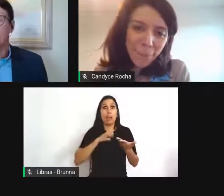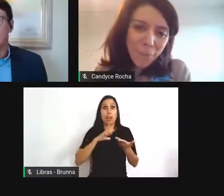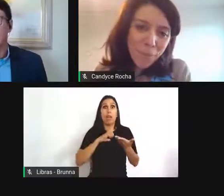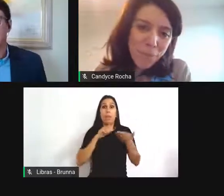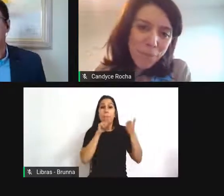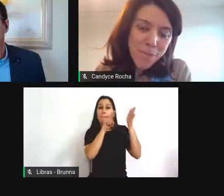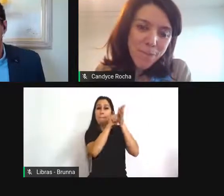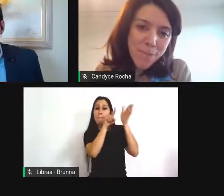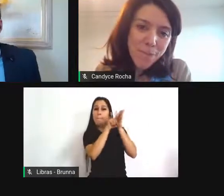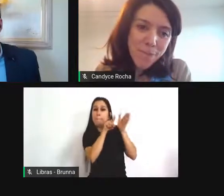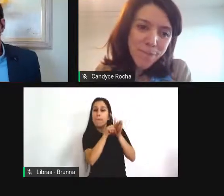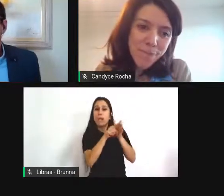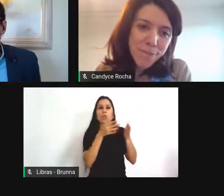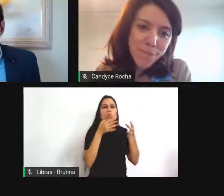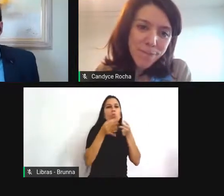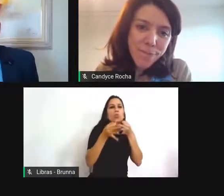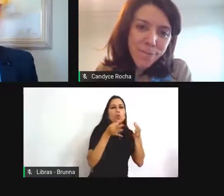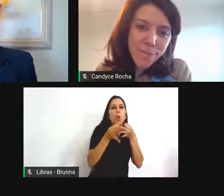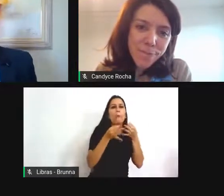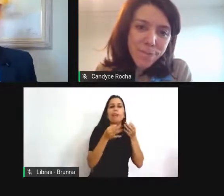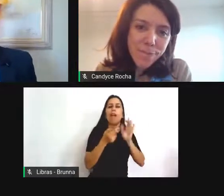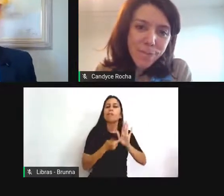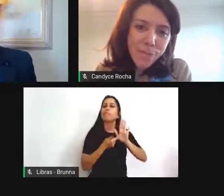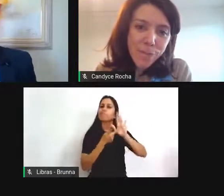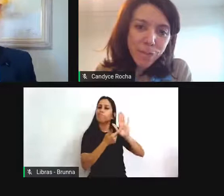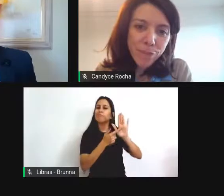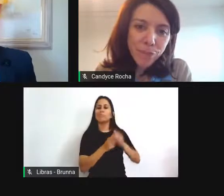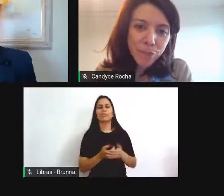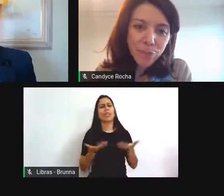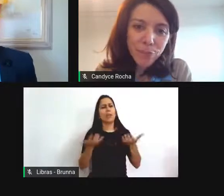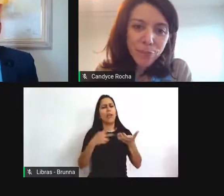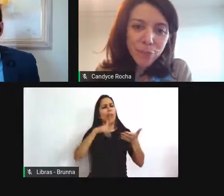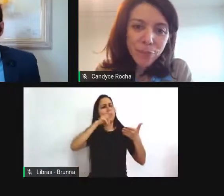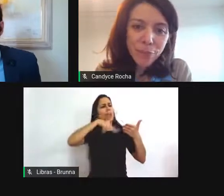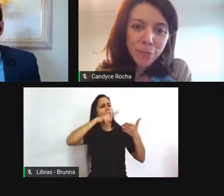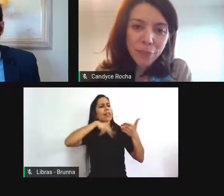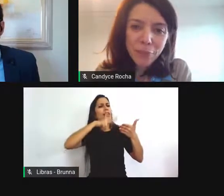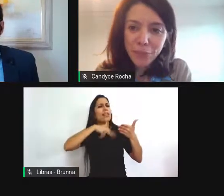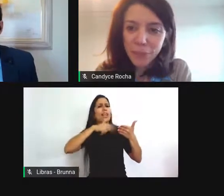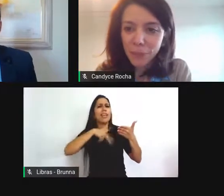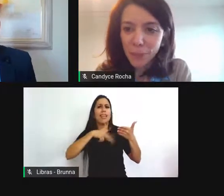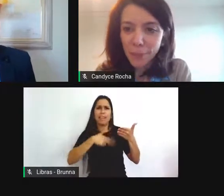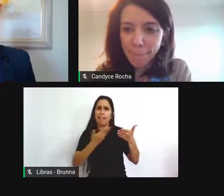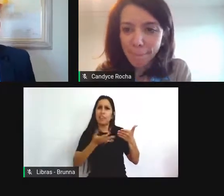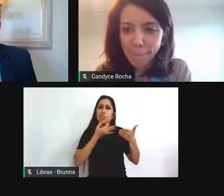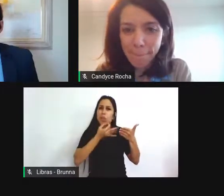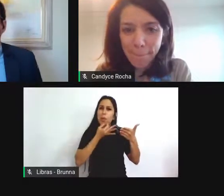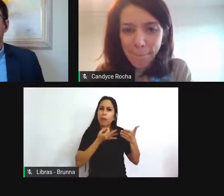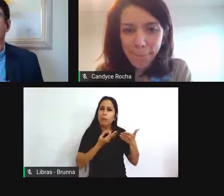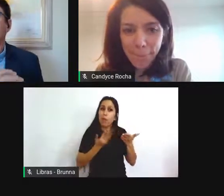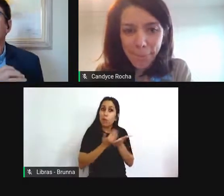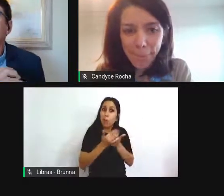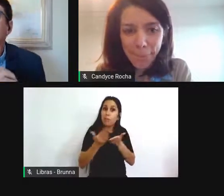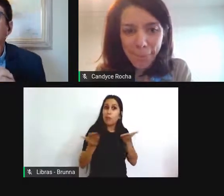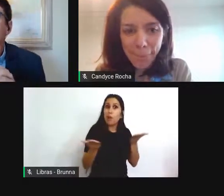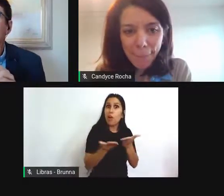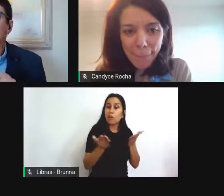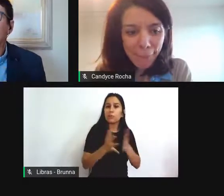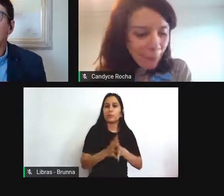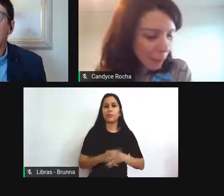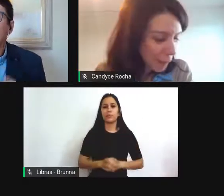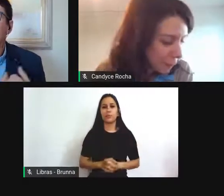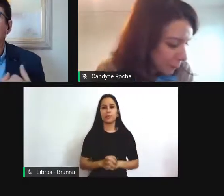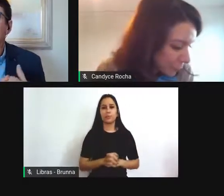comentários, demonstram isso. Eu queria ler alguns desses comentários inicialmente, né? A